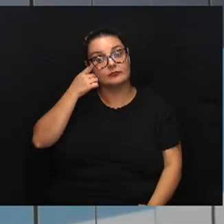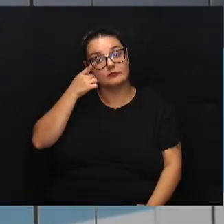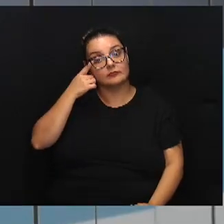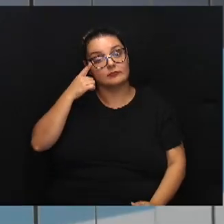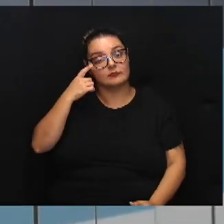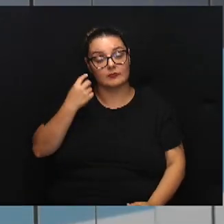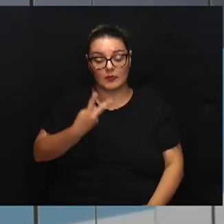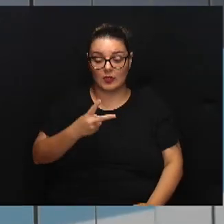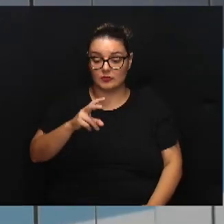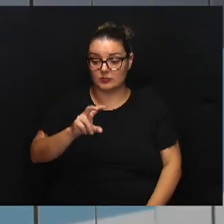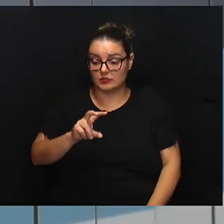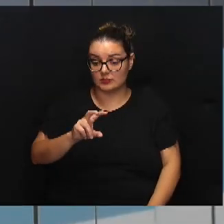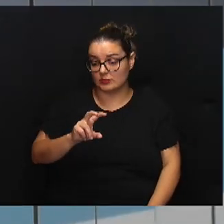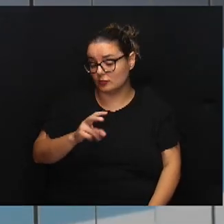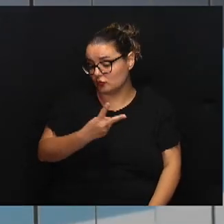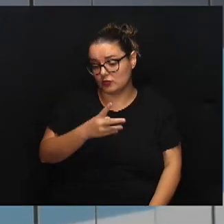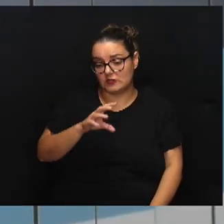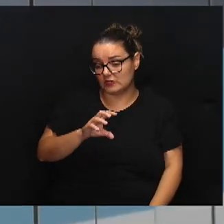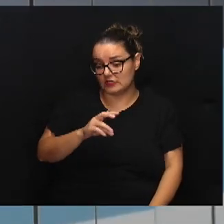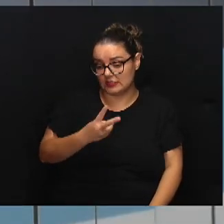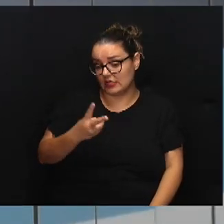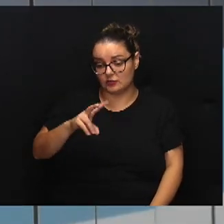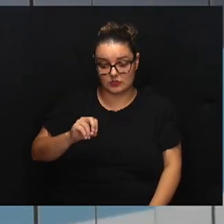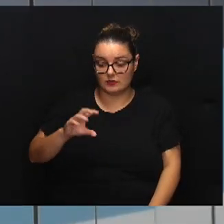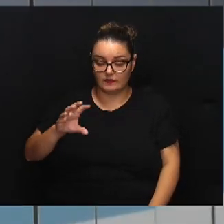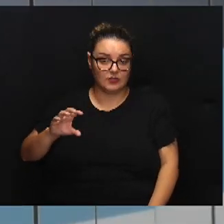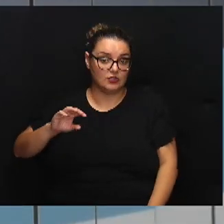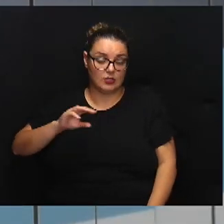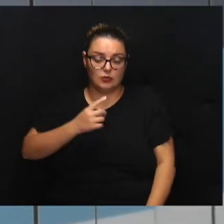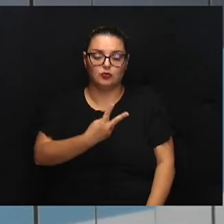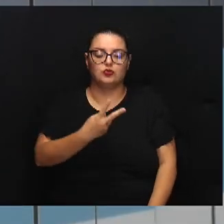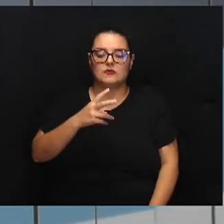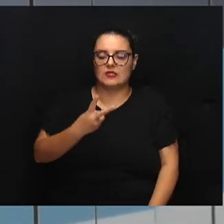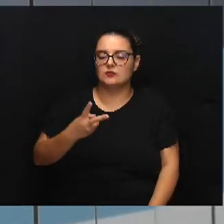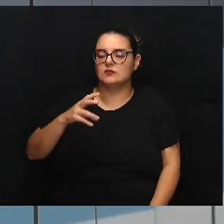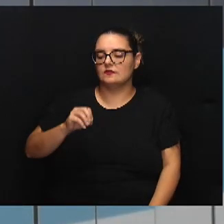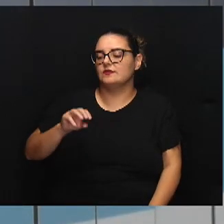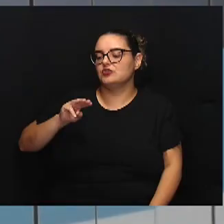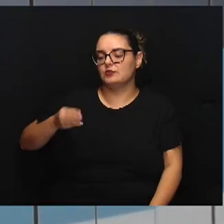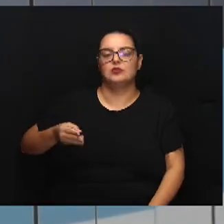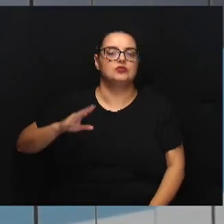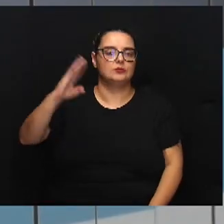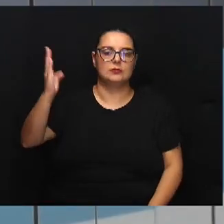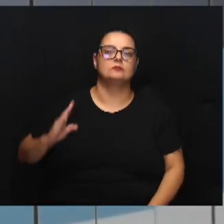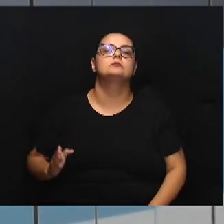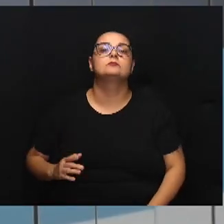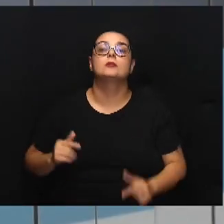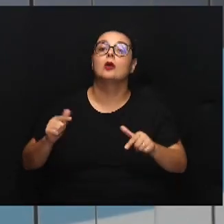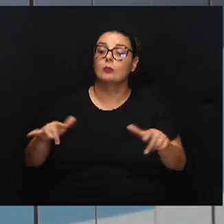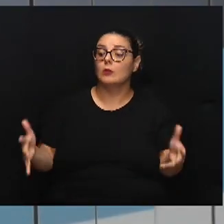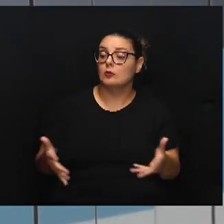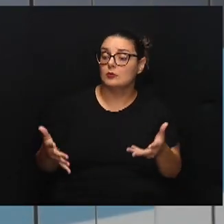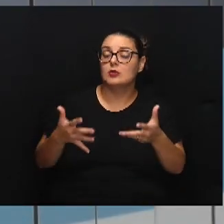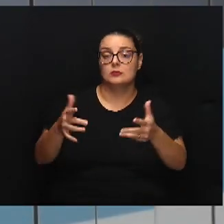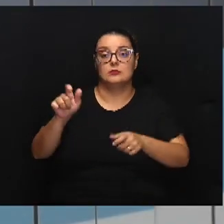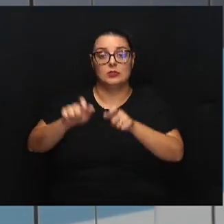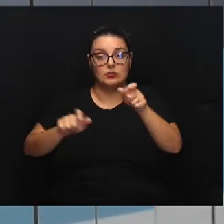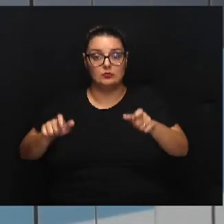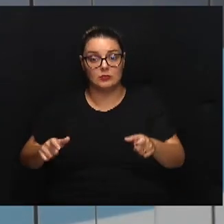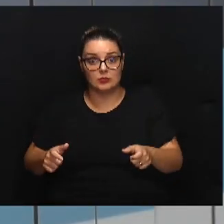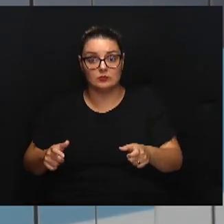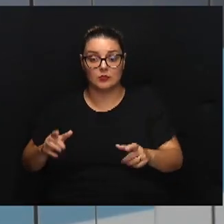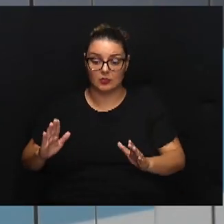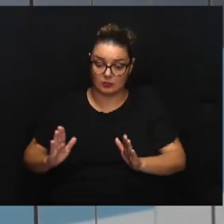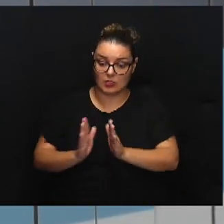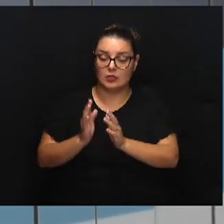de brasileiros. Então, eu acho que no primeiro momento é necessário promover espaços em que as pessoas que estão mais à frente